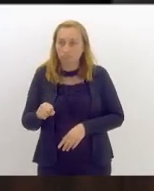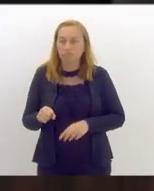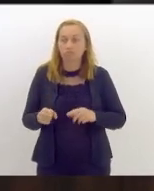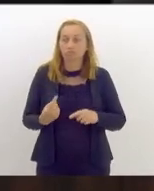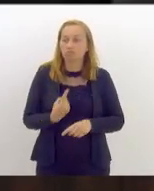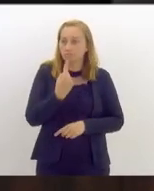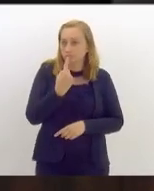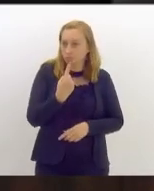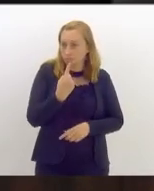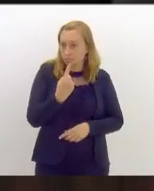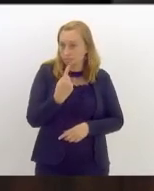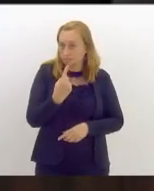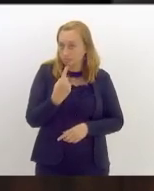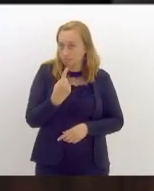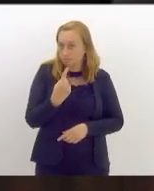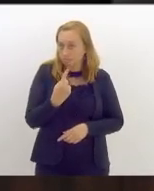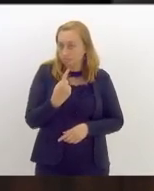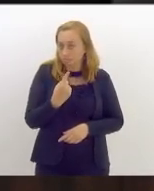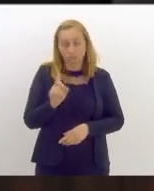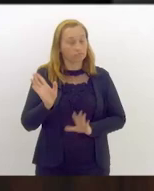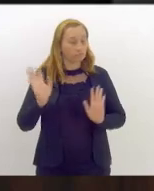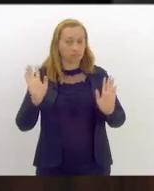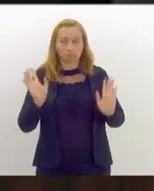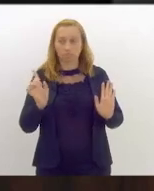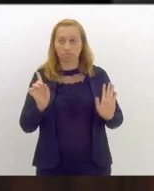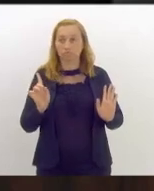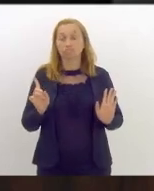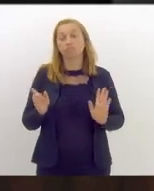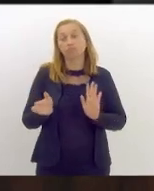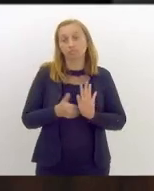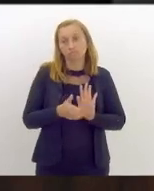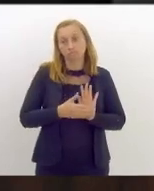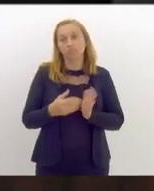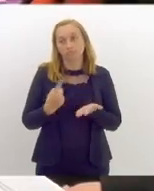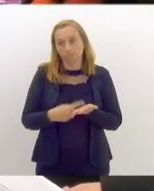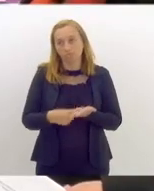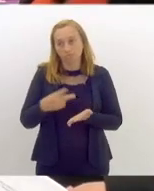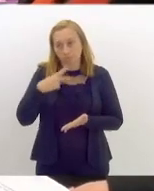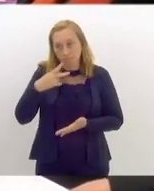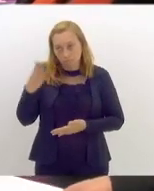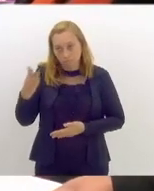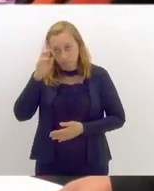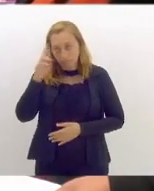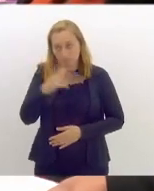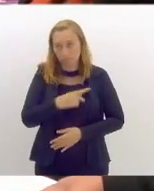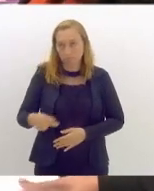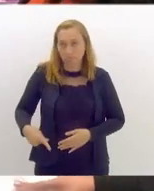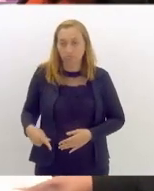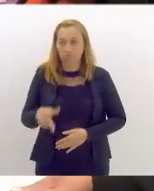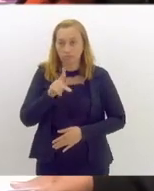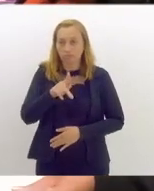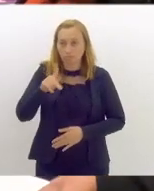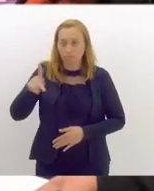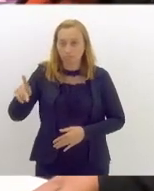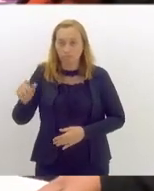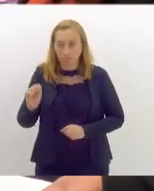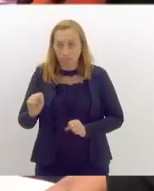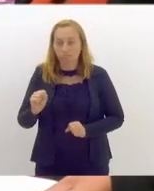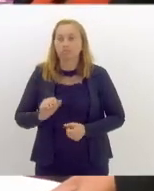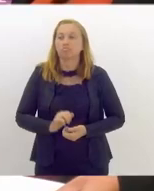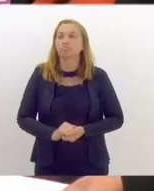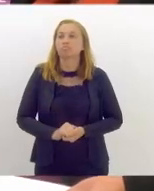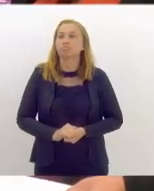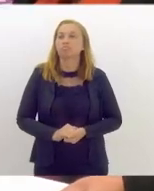ouvir Não não deixa deixa eu falar Presidente por favor tô encaminhando pelo PP posso Ok